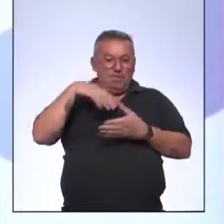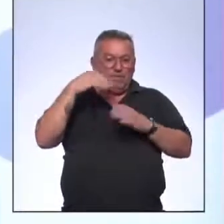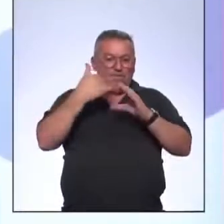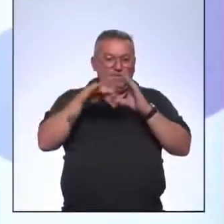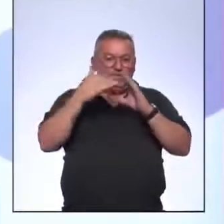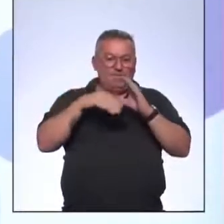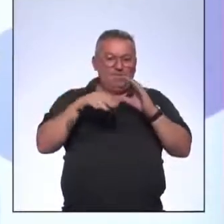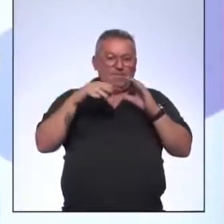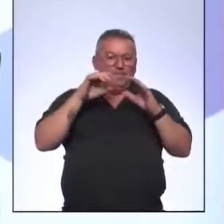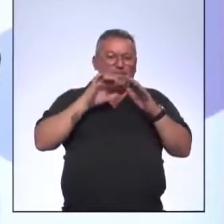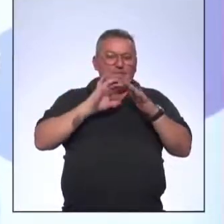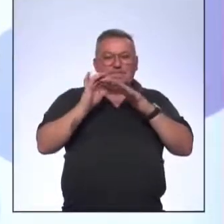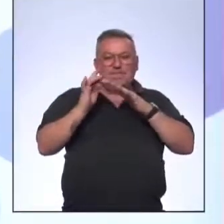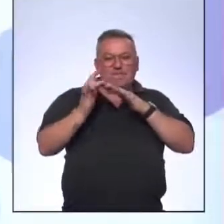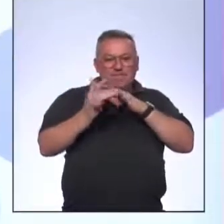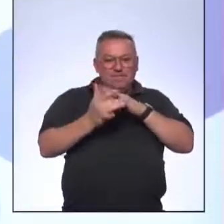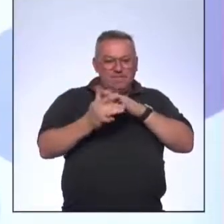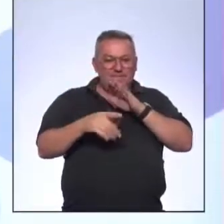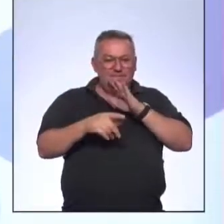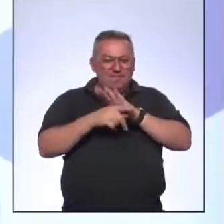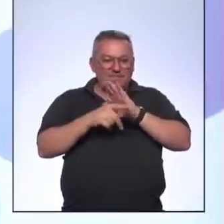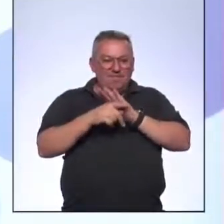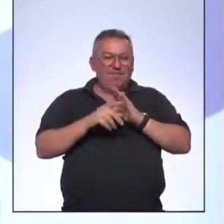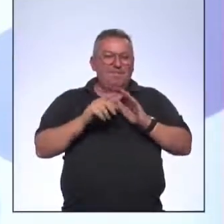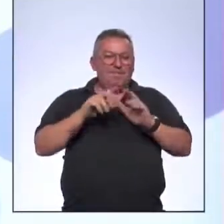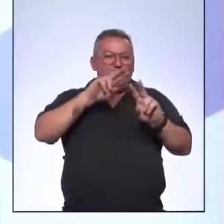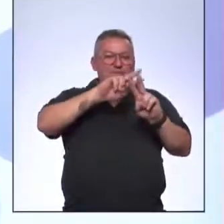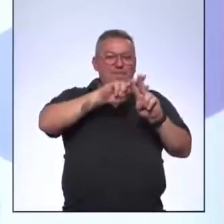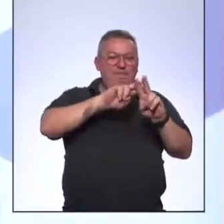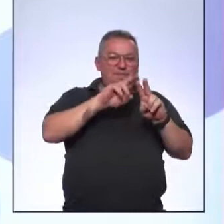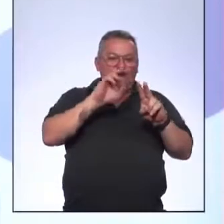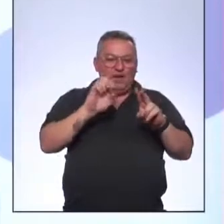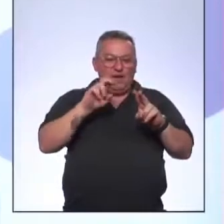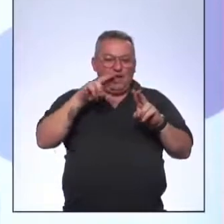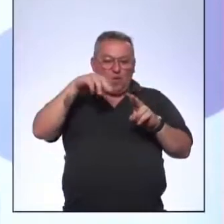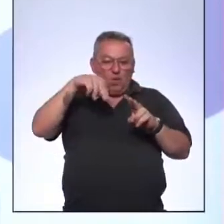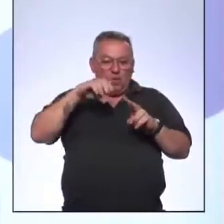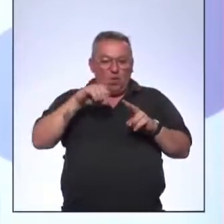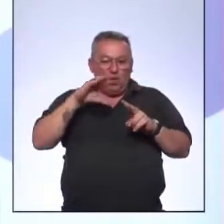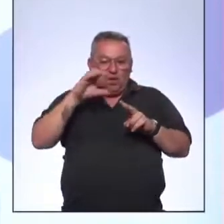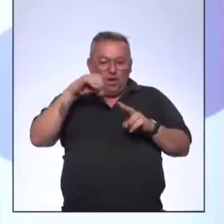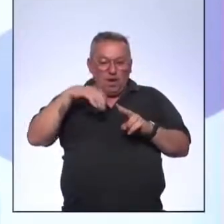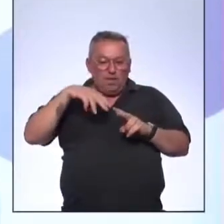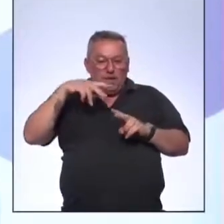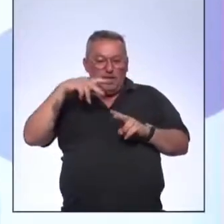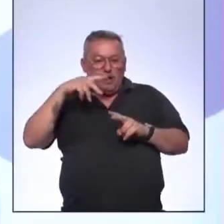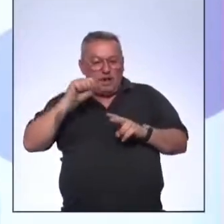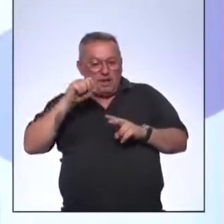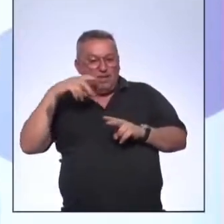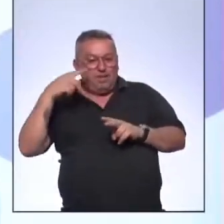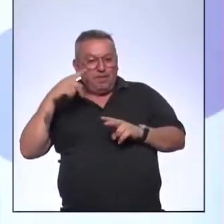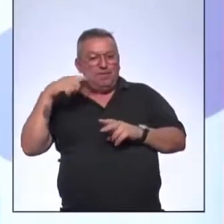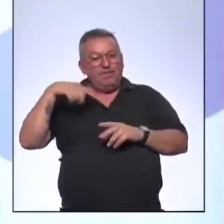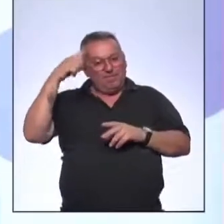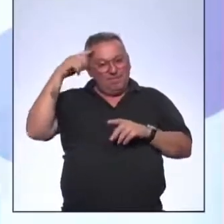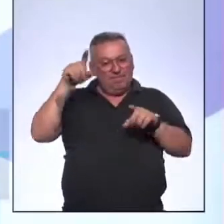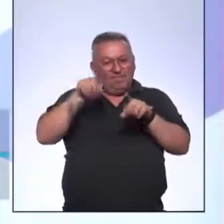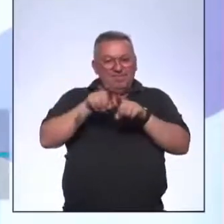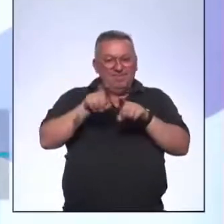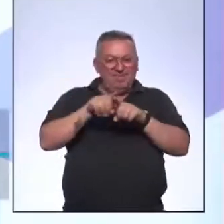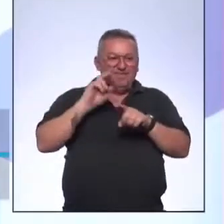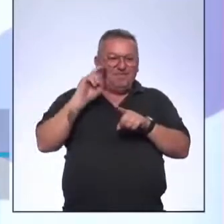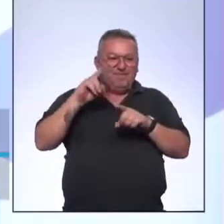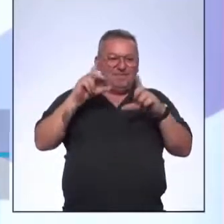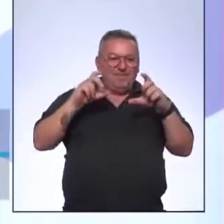põe na rede social do gráfico né Alê Joga lá no Hashtag eu no no cnsp para gente quem sabe vê